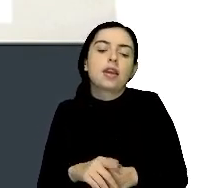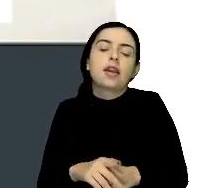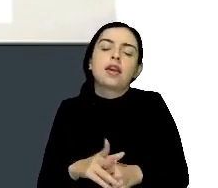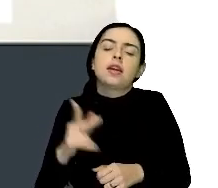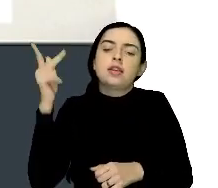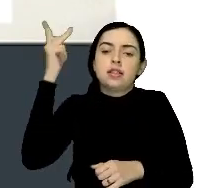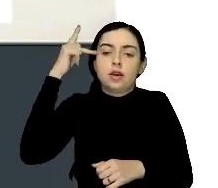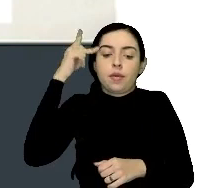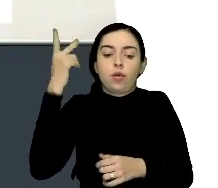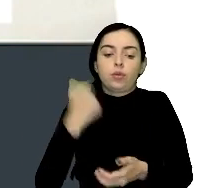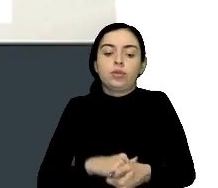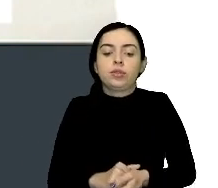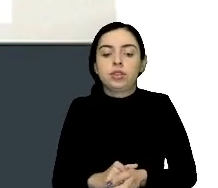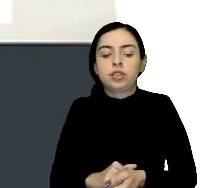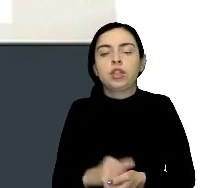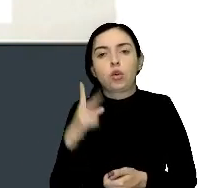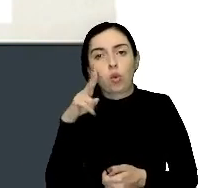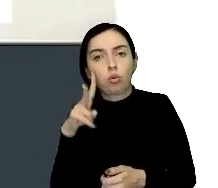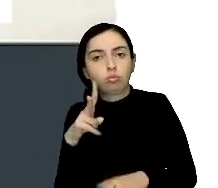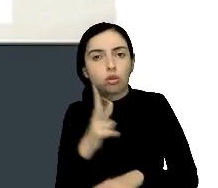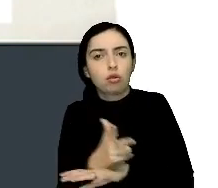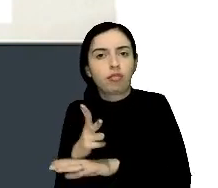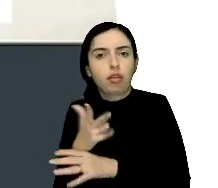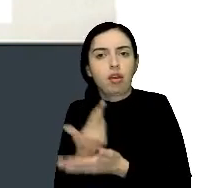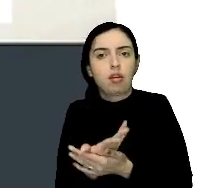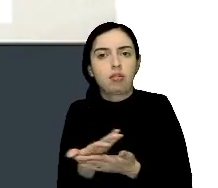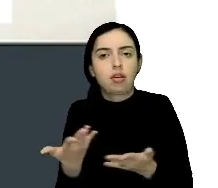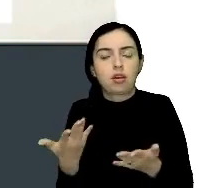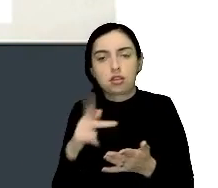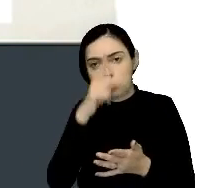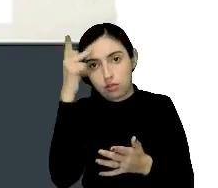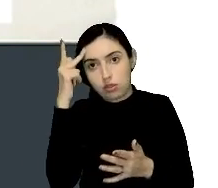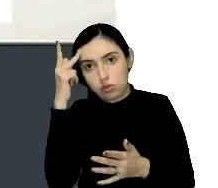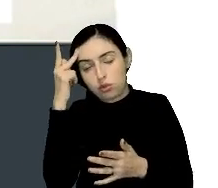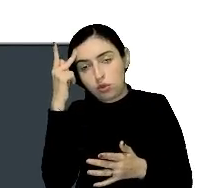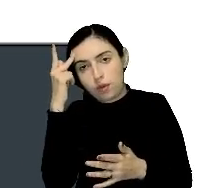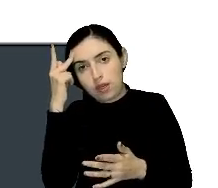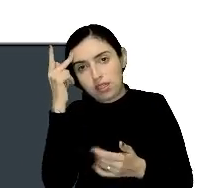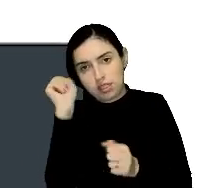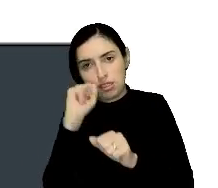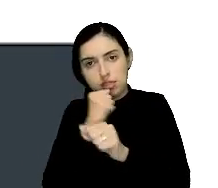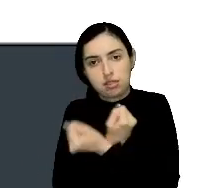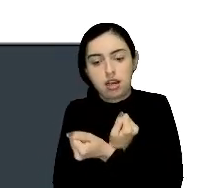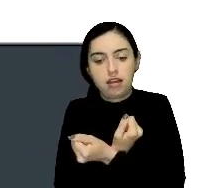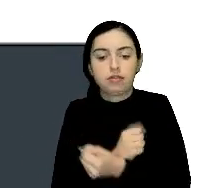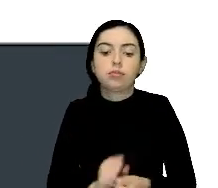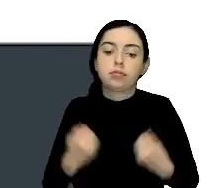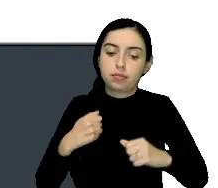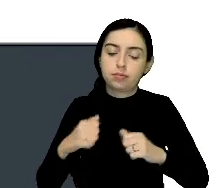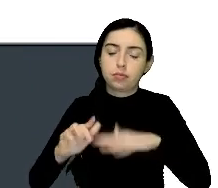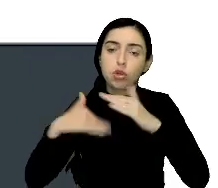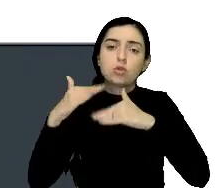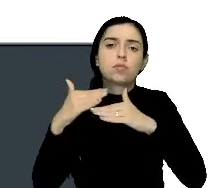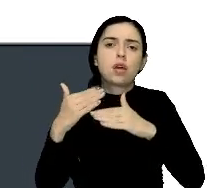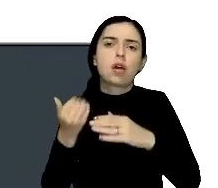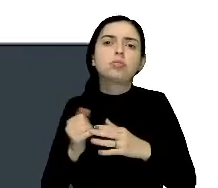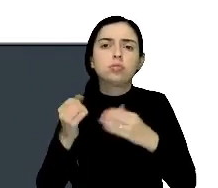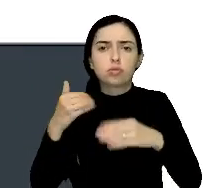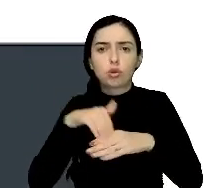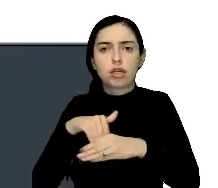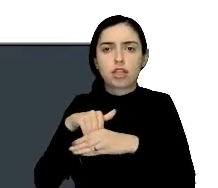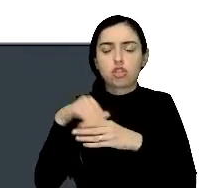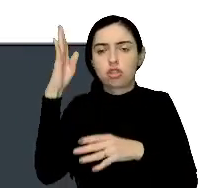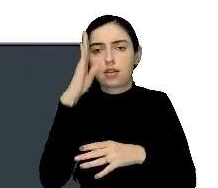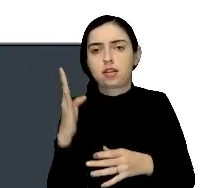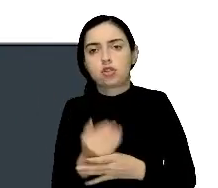análoga de escravo. O próximo passo que a gente tem que dar é criar a política. Tanto a política nacional de